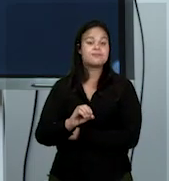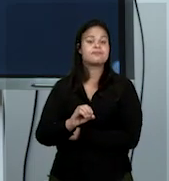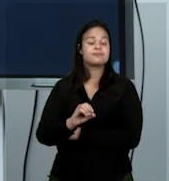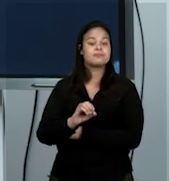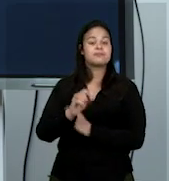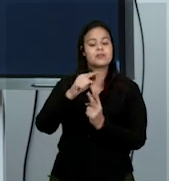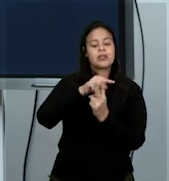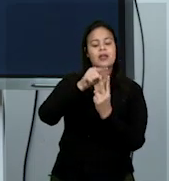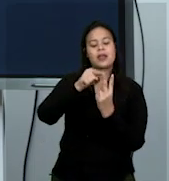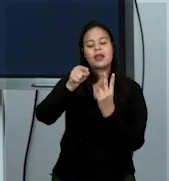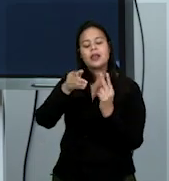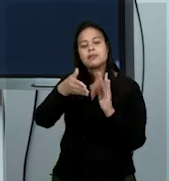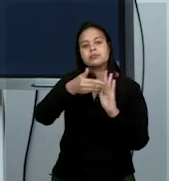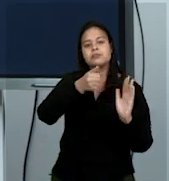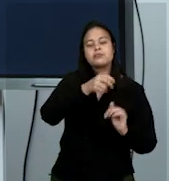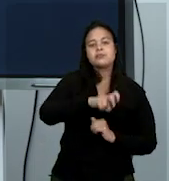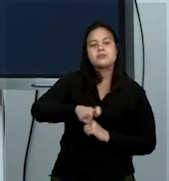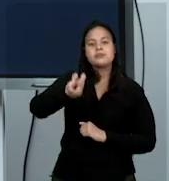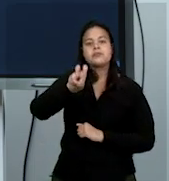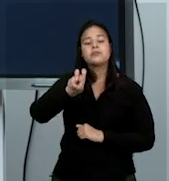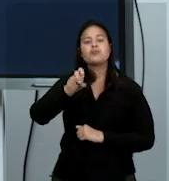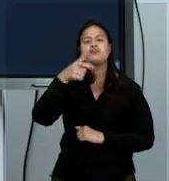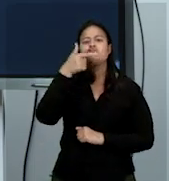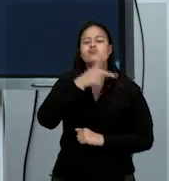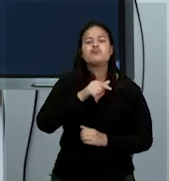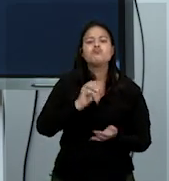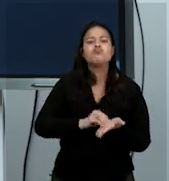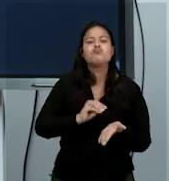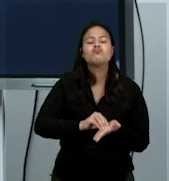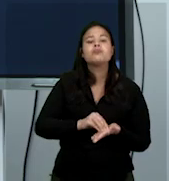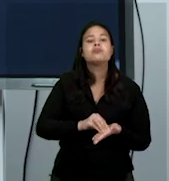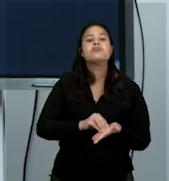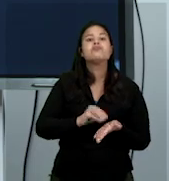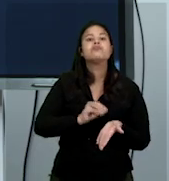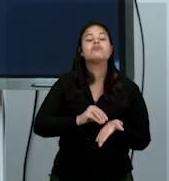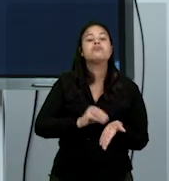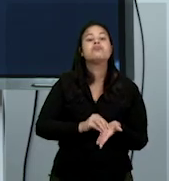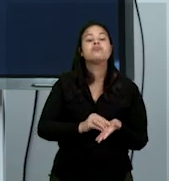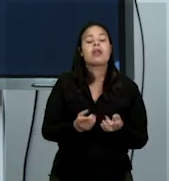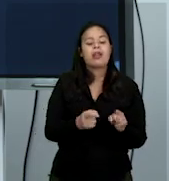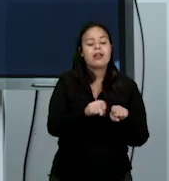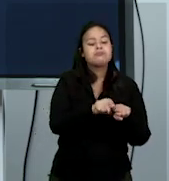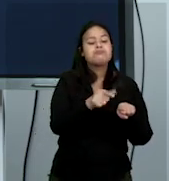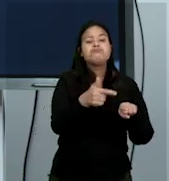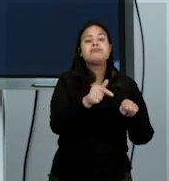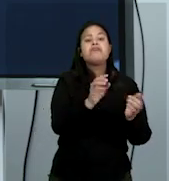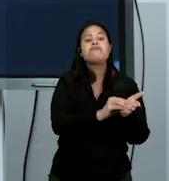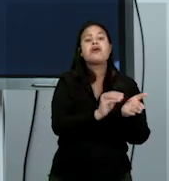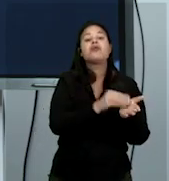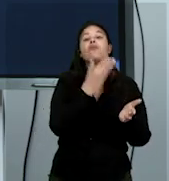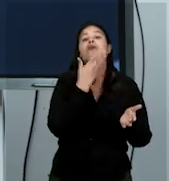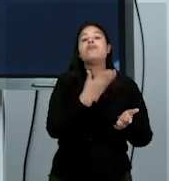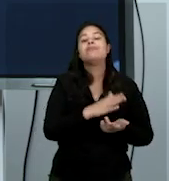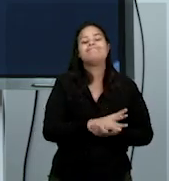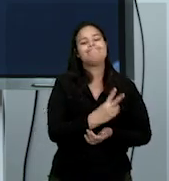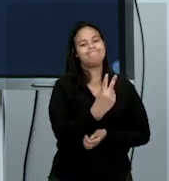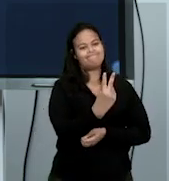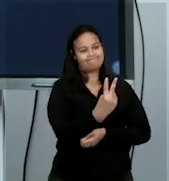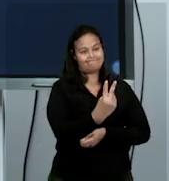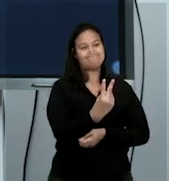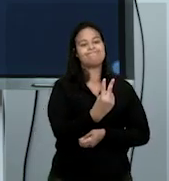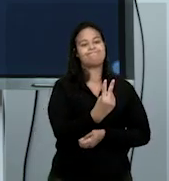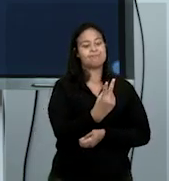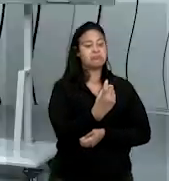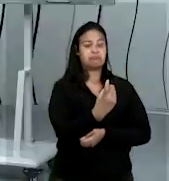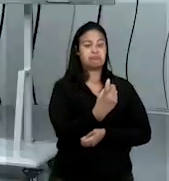da raiz 20. Mas quem que não conseguiu sair? Vamos dizer assim, quem não tinha um irmãozinho? Quem não tinha um irmãozinho, esse 2 aqui, ó. Então, esse 2